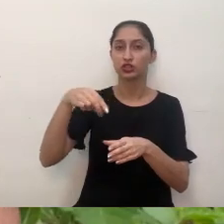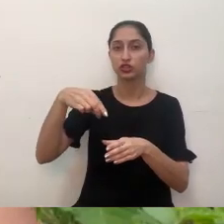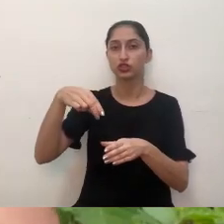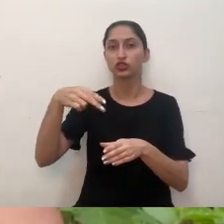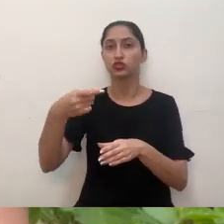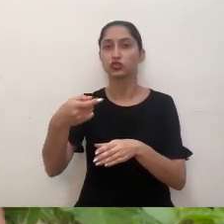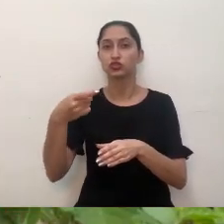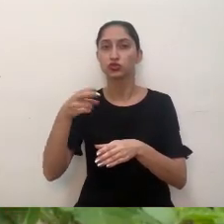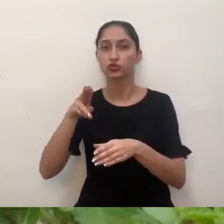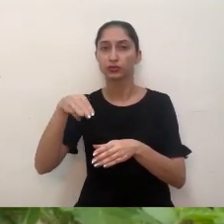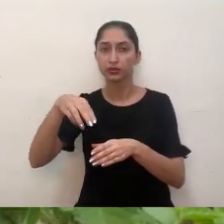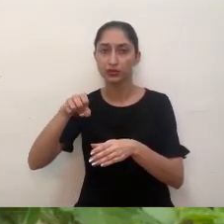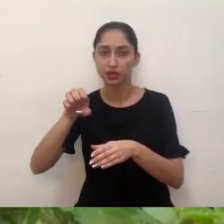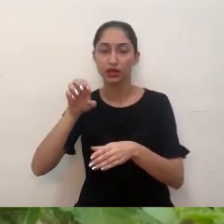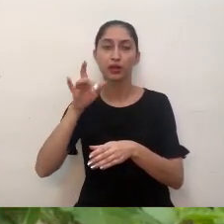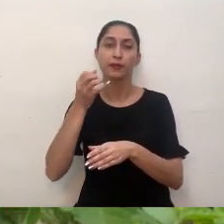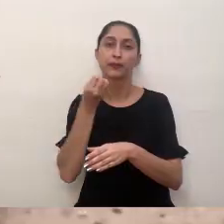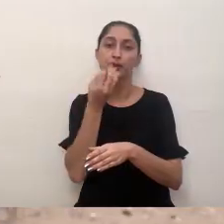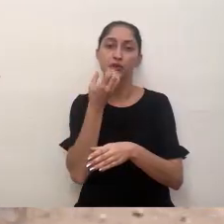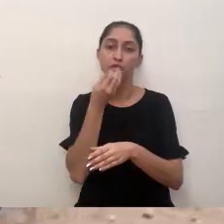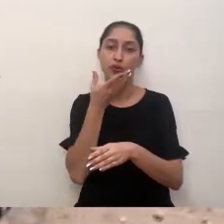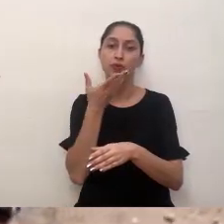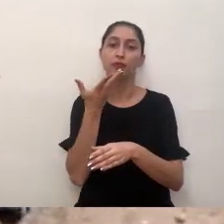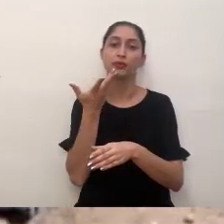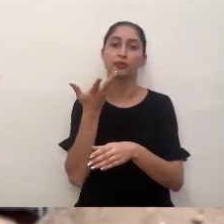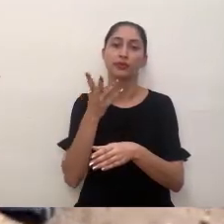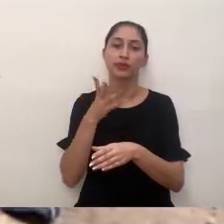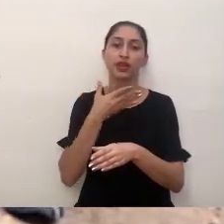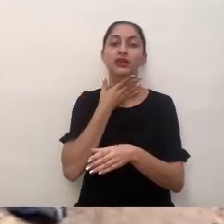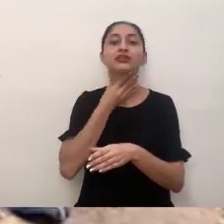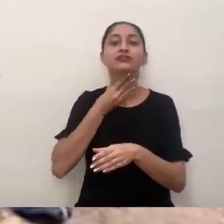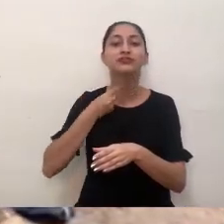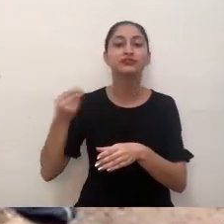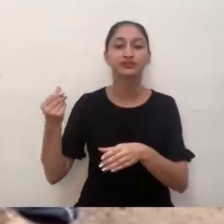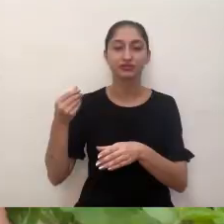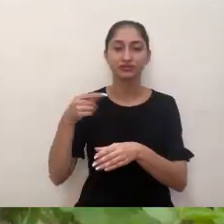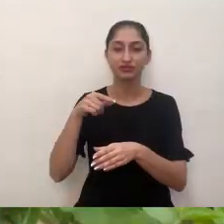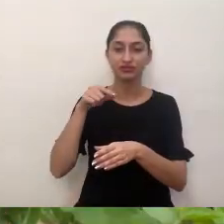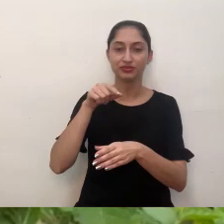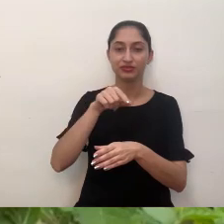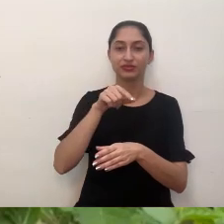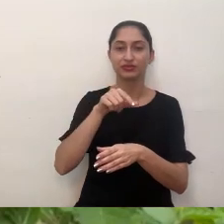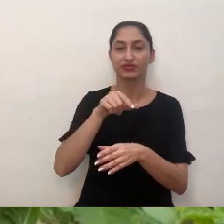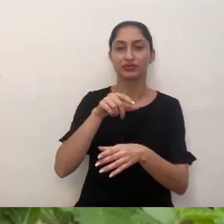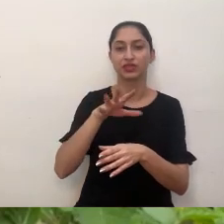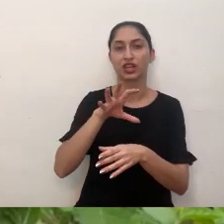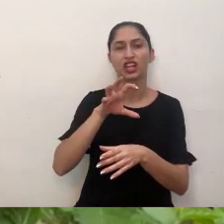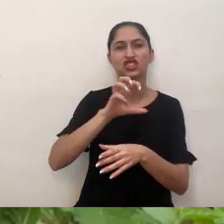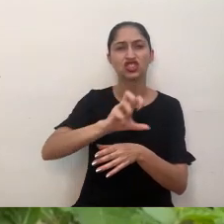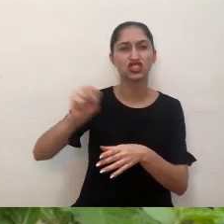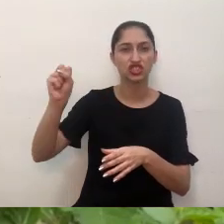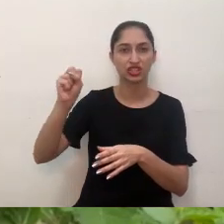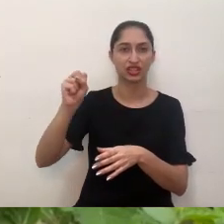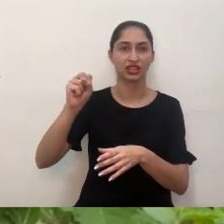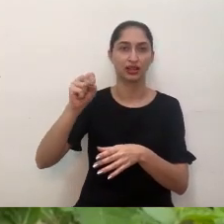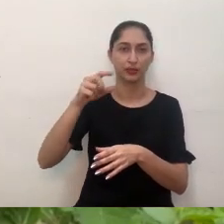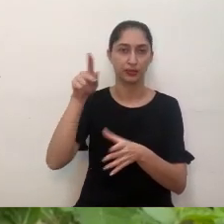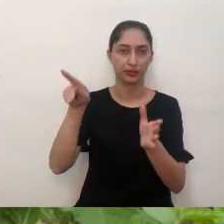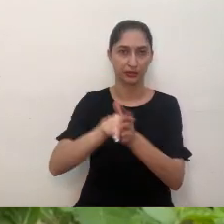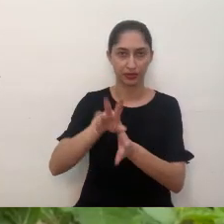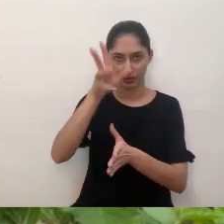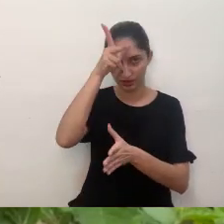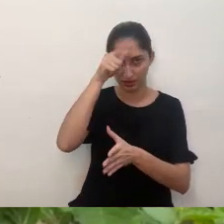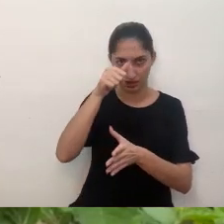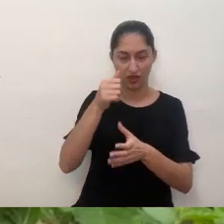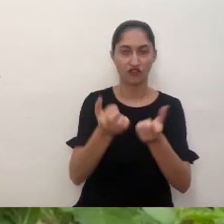bom para despeitorar. A enxúnia é da tirada da galinha, aquela banha amarela. A pessoa tira e põe para